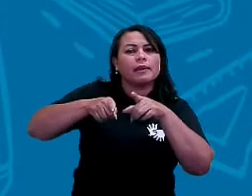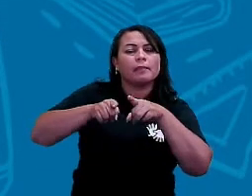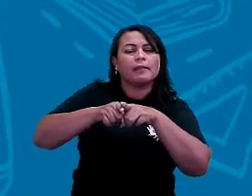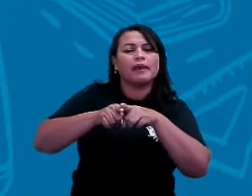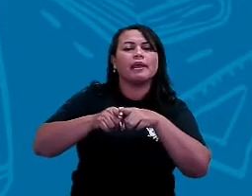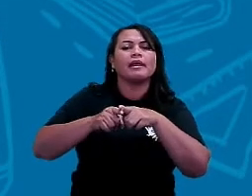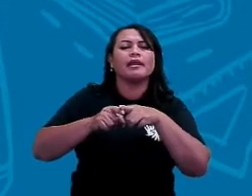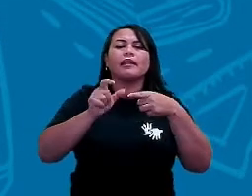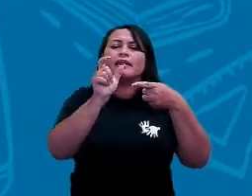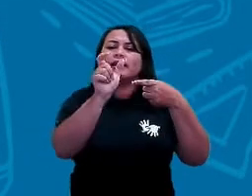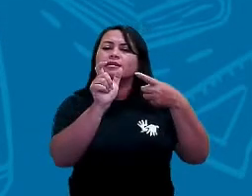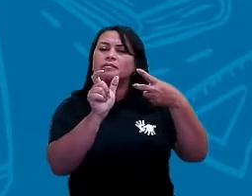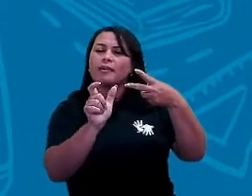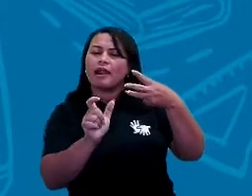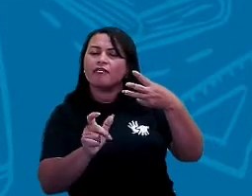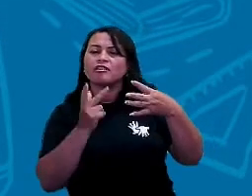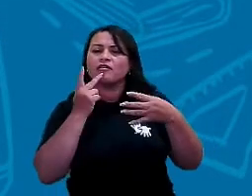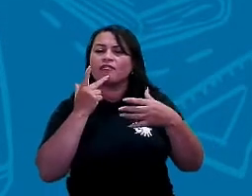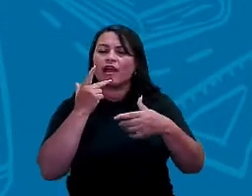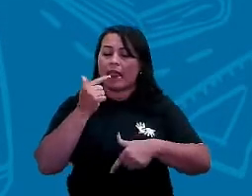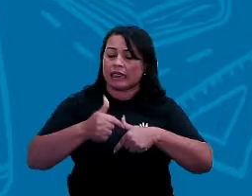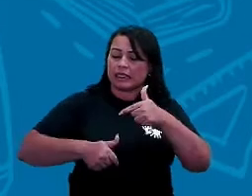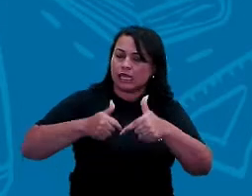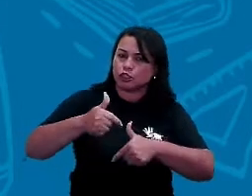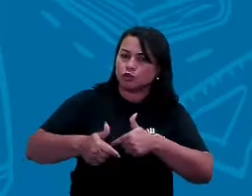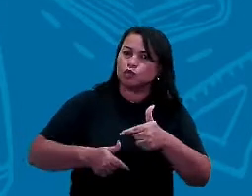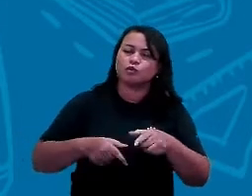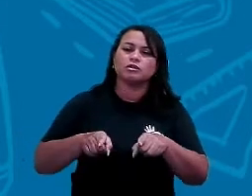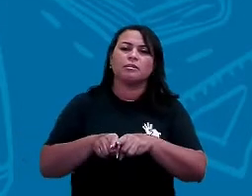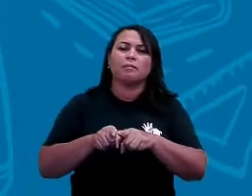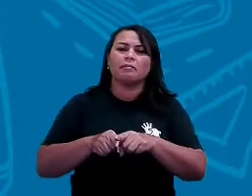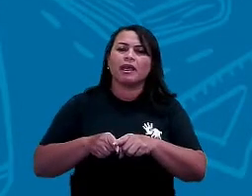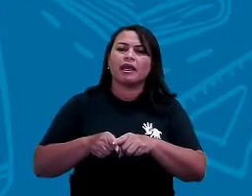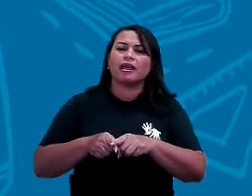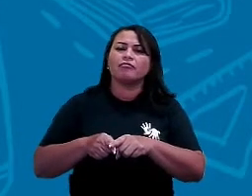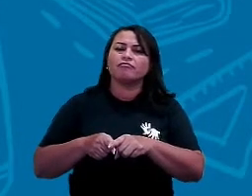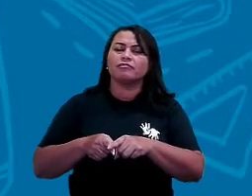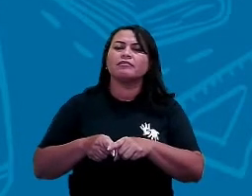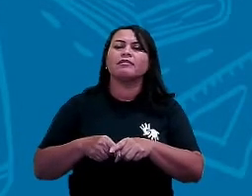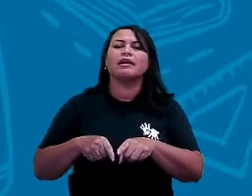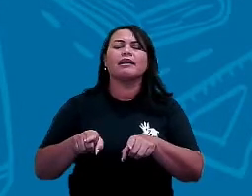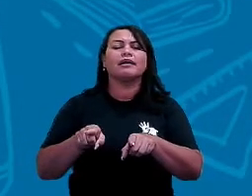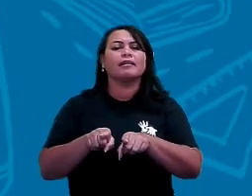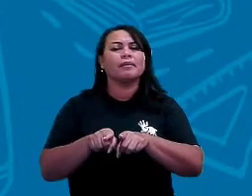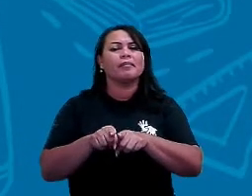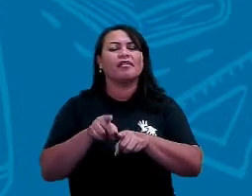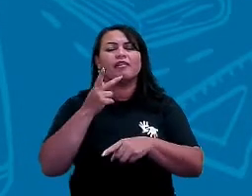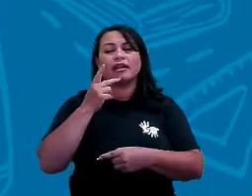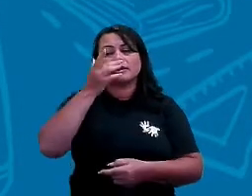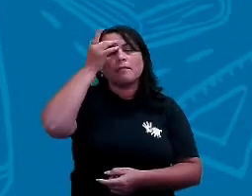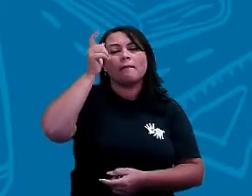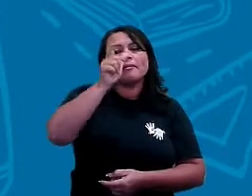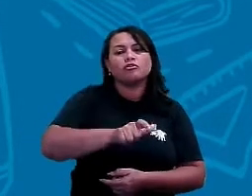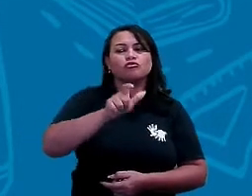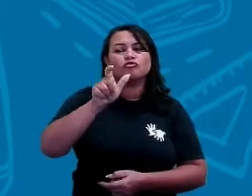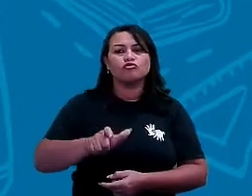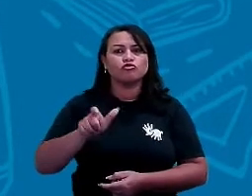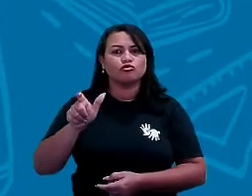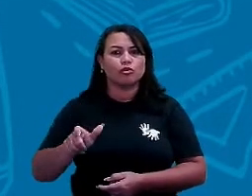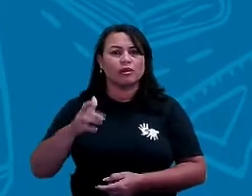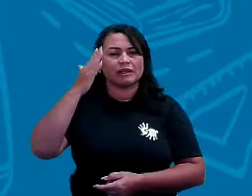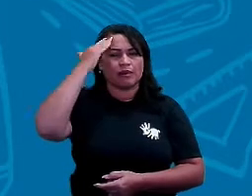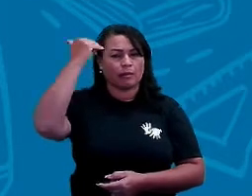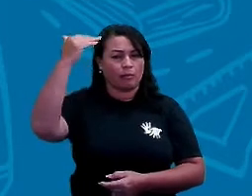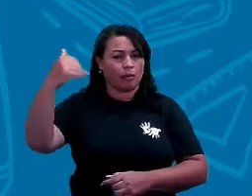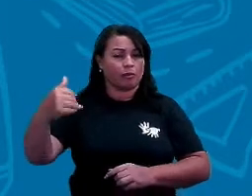fala das nossas lutas, né? Das nossas batalhas, dos personagens históricos da nossa cidade. Então, é muito importante